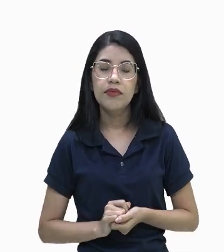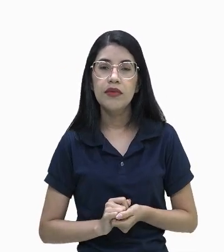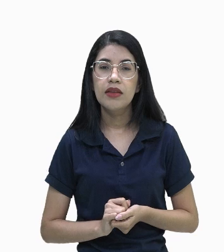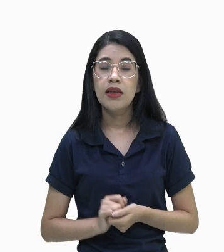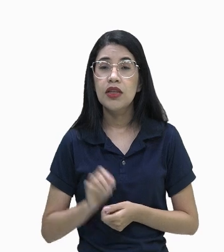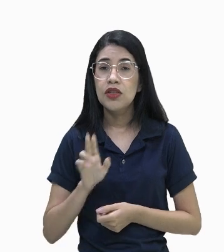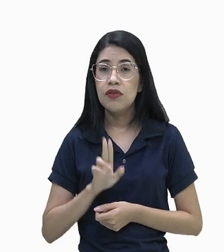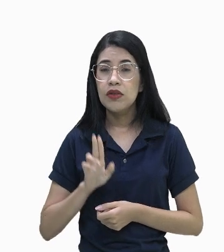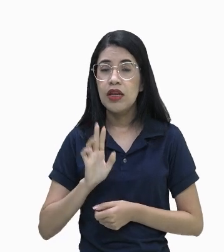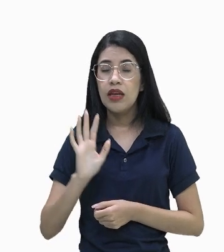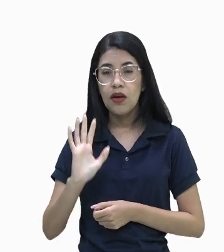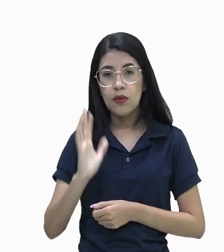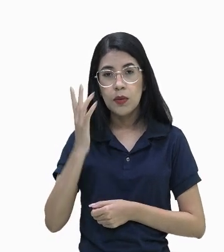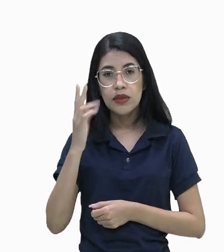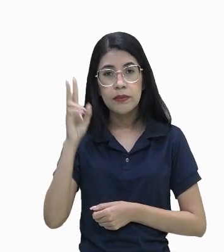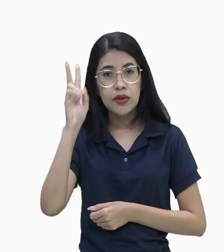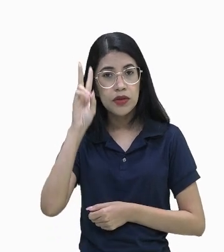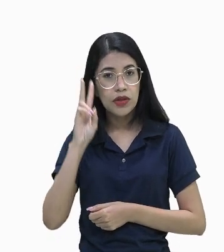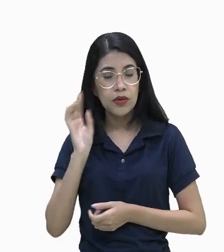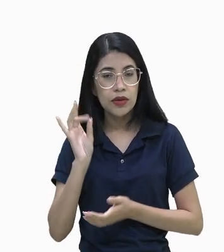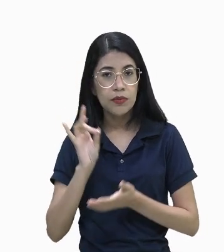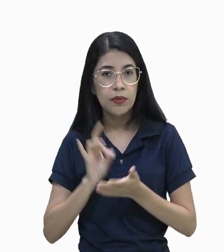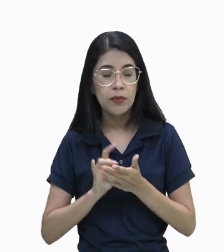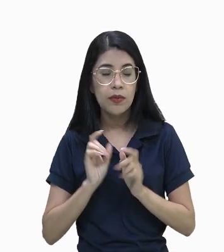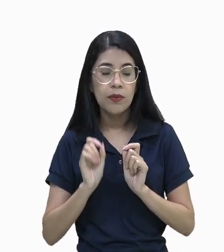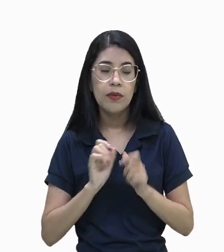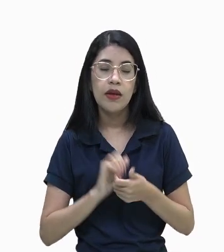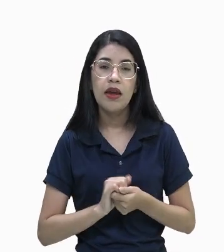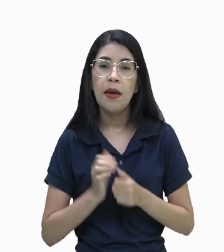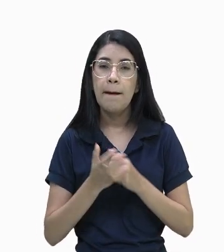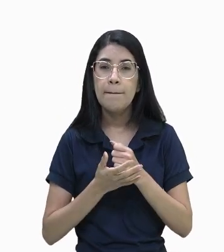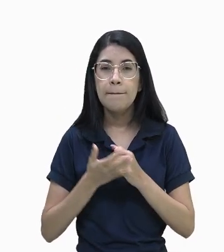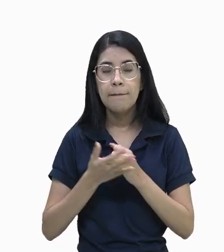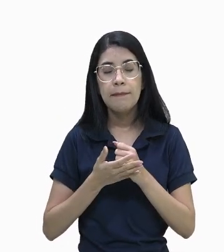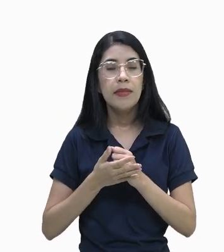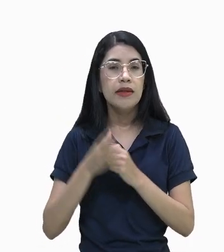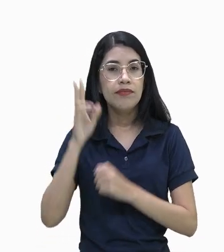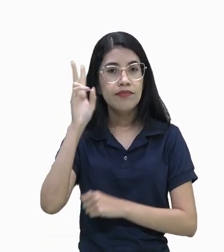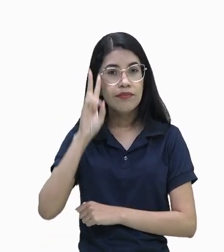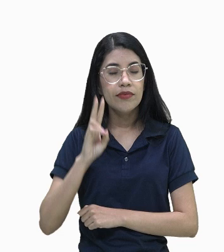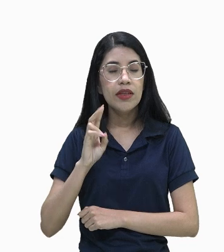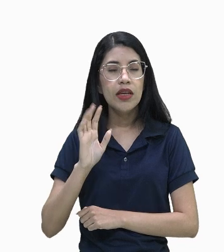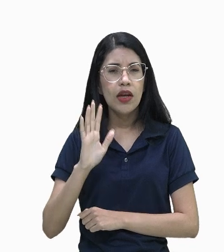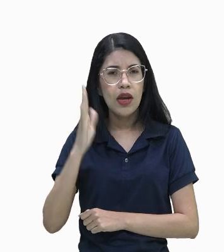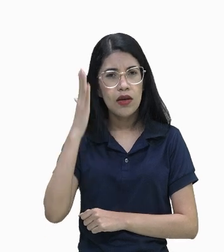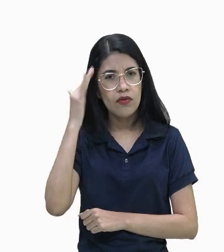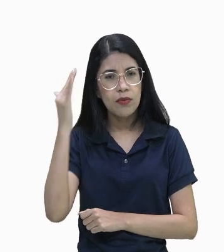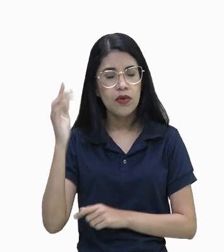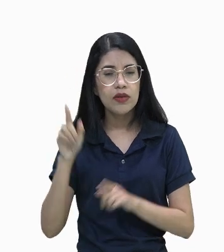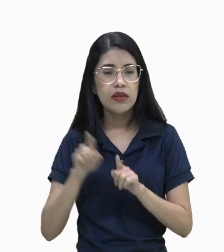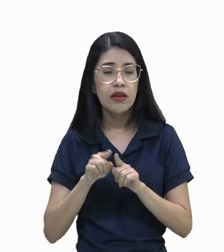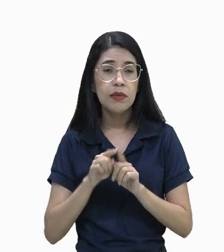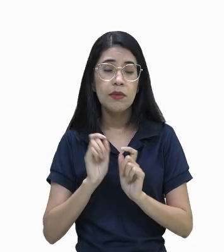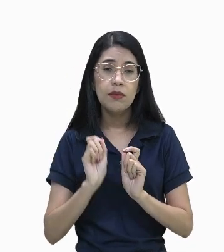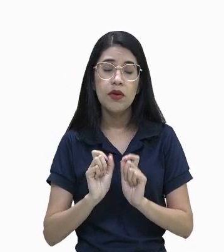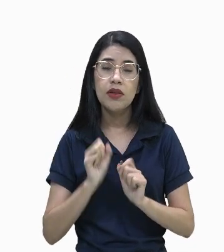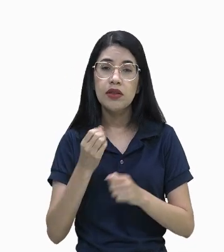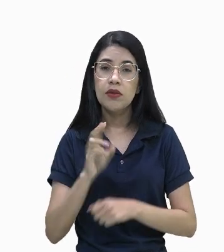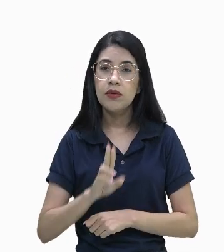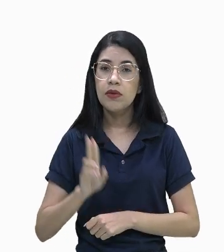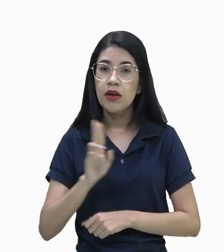algum fato histórico, Consiste na abordagem de fatos históricos muito conhecidos. Esses fatos podem ser utilizados